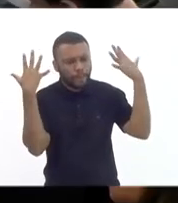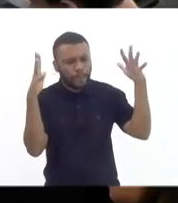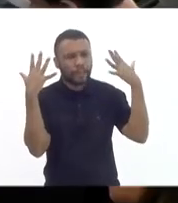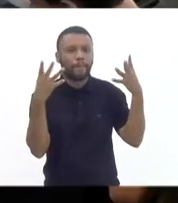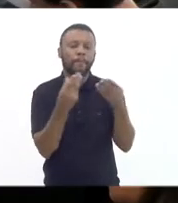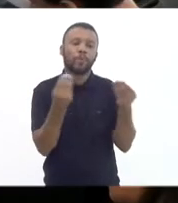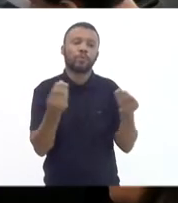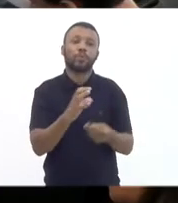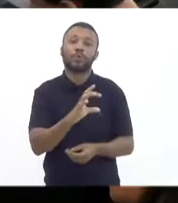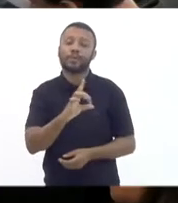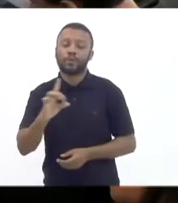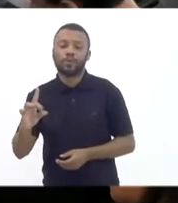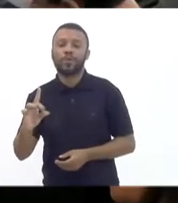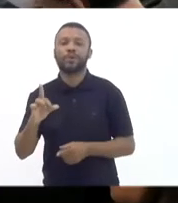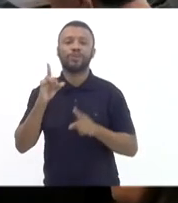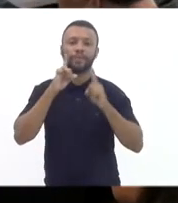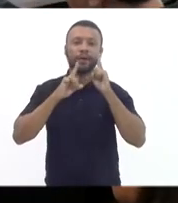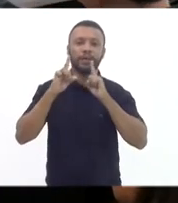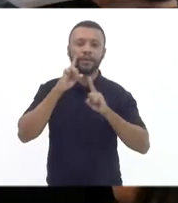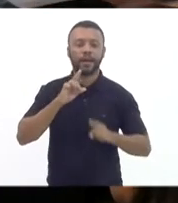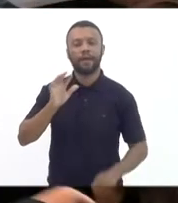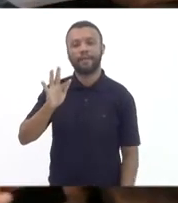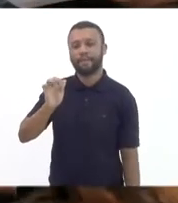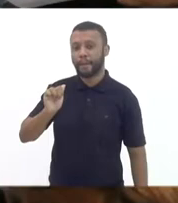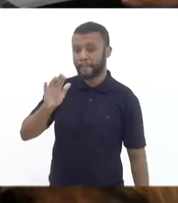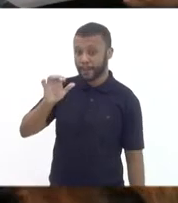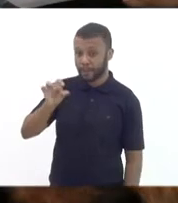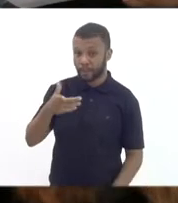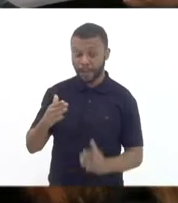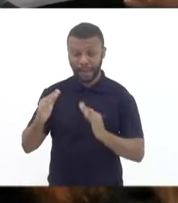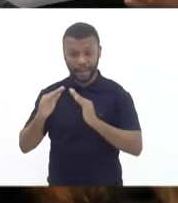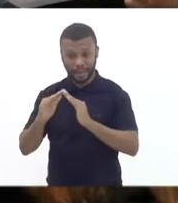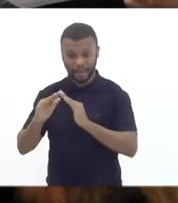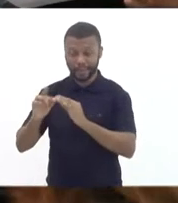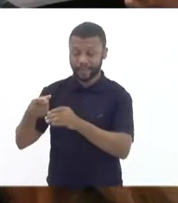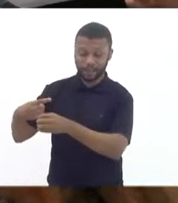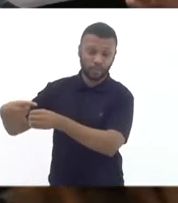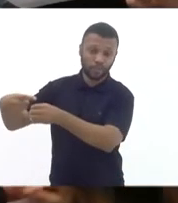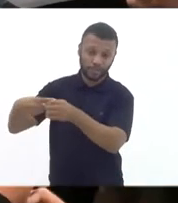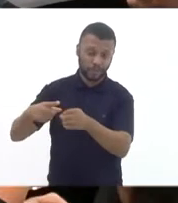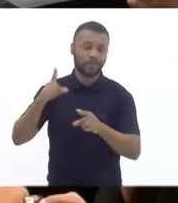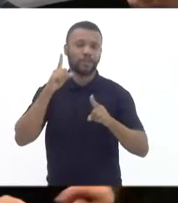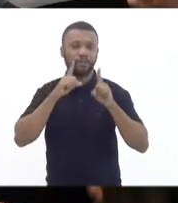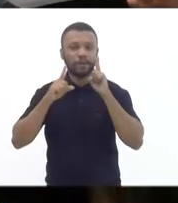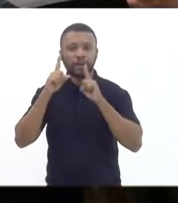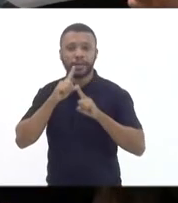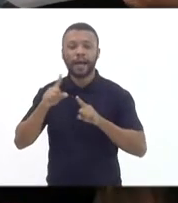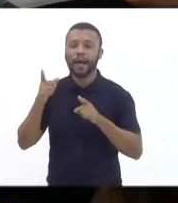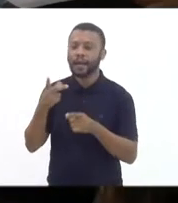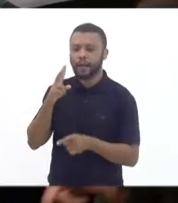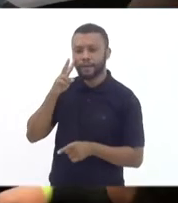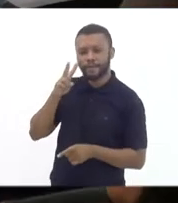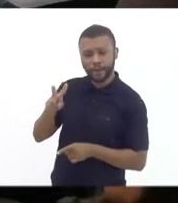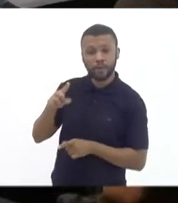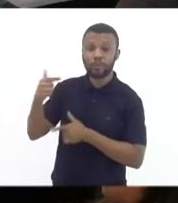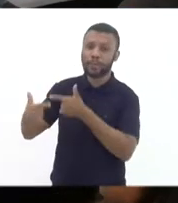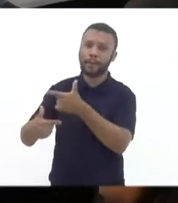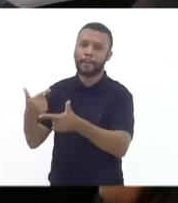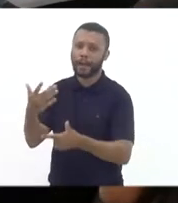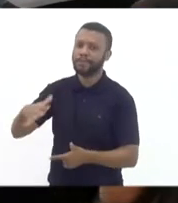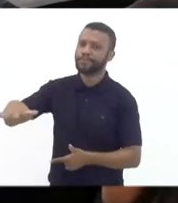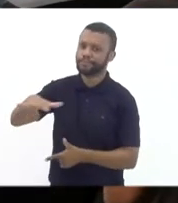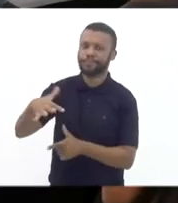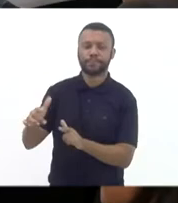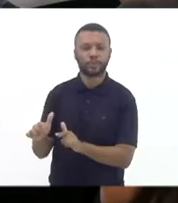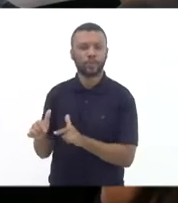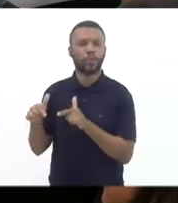a minha casa fica em Itaipuaçu e pertence ao município de Maricá. E eu vejo o trabalho que ele vem fazendo lá.